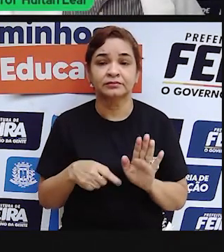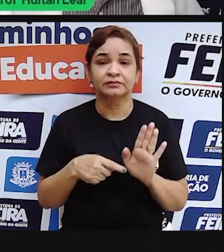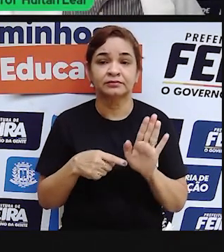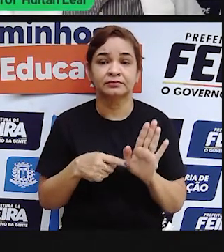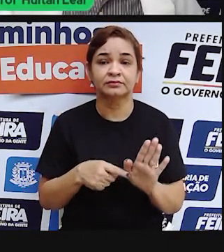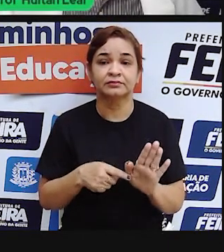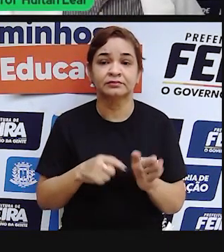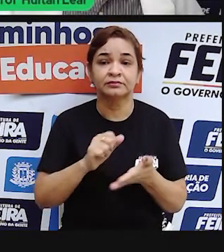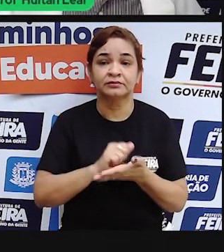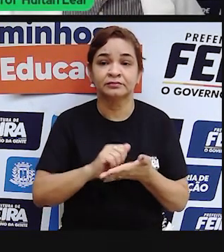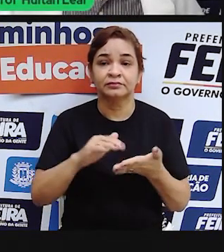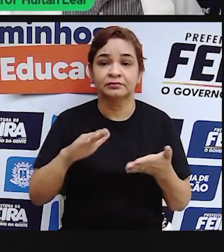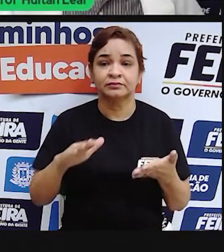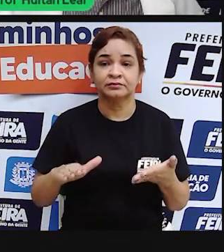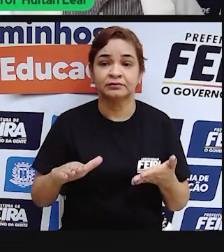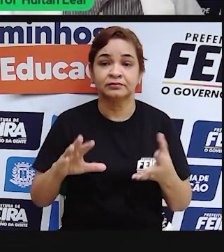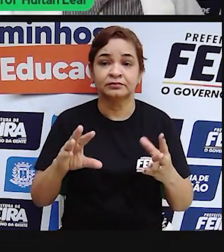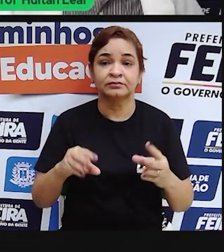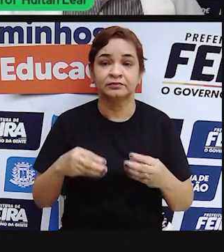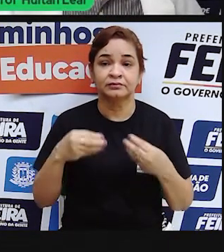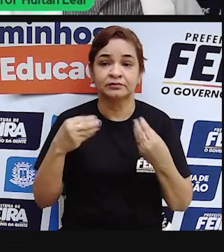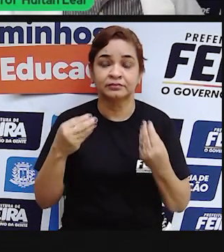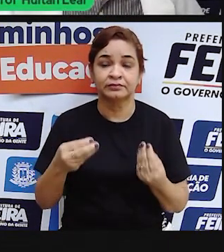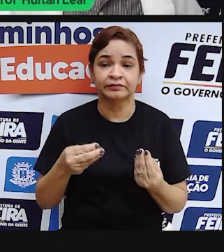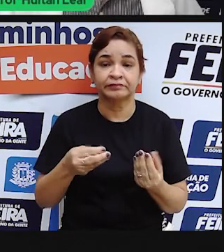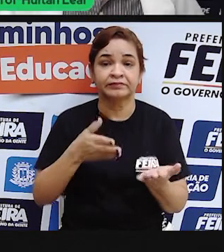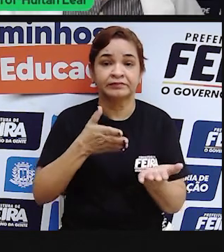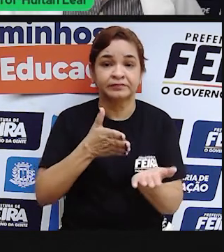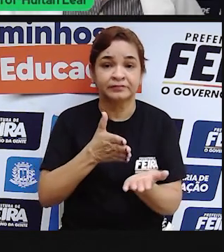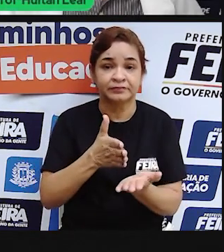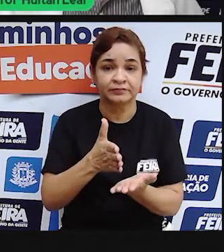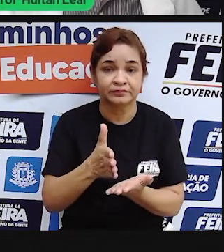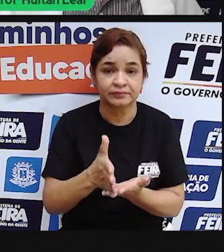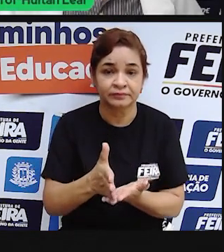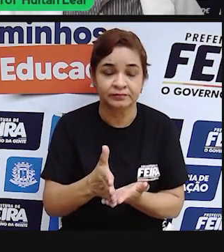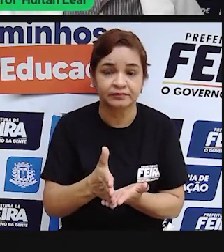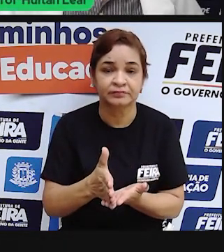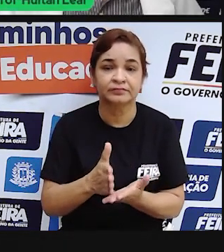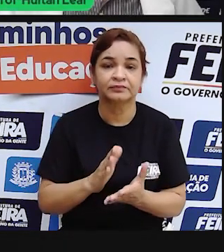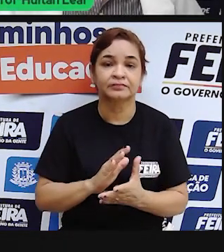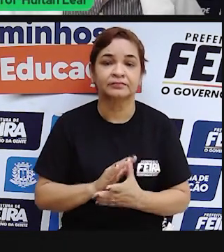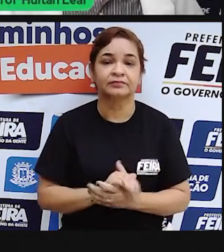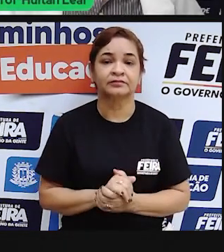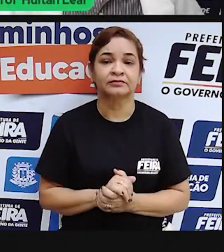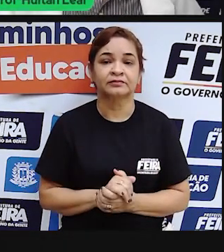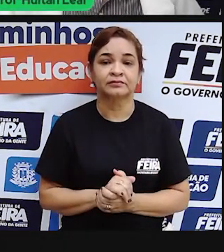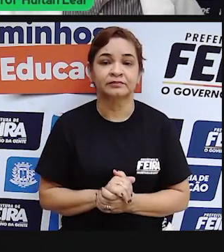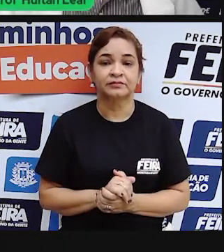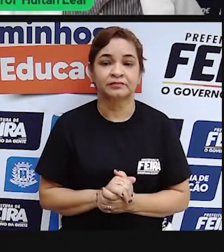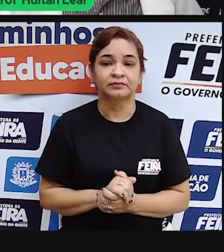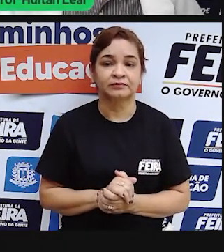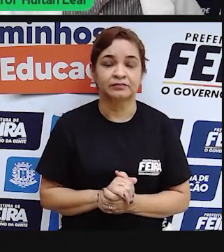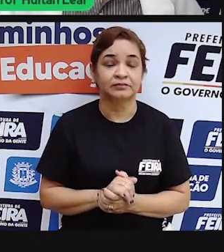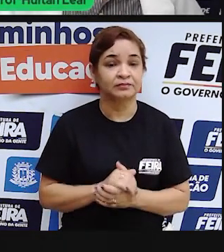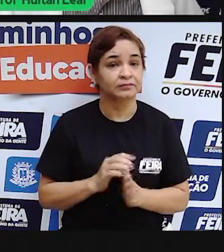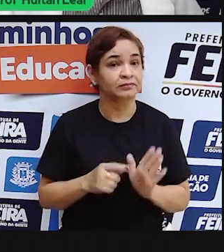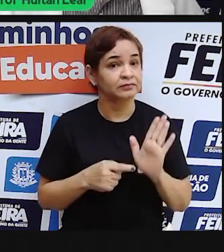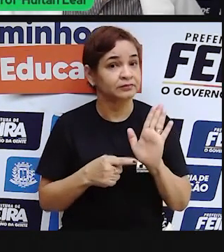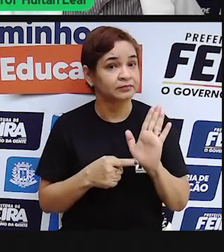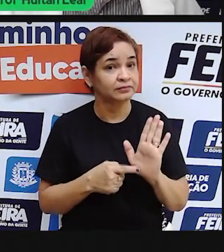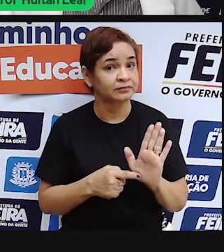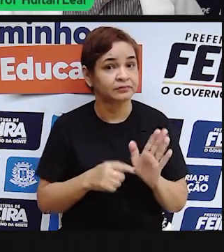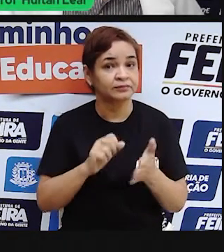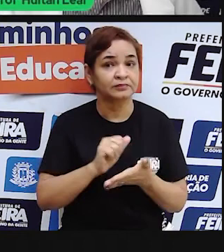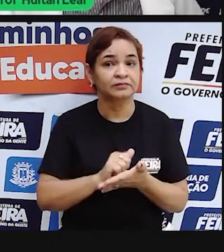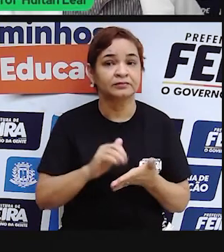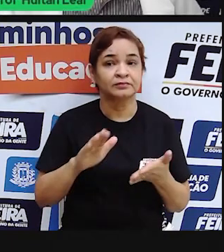traço característico do objeto ao qual a ação é direcionada. Pode representar um